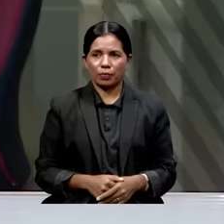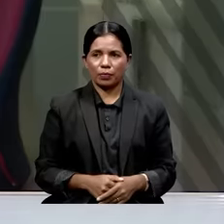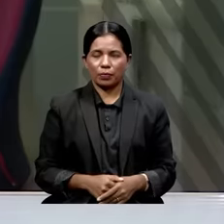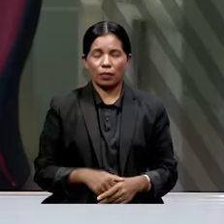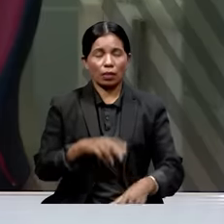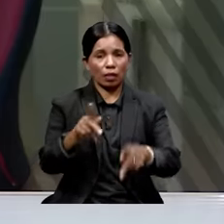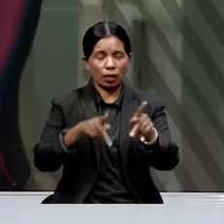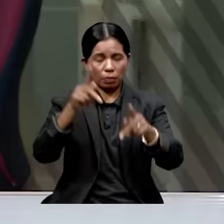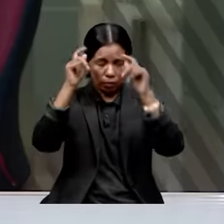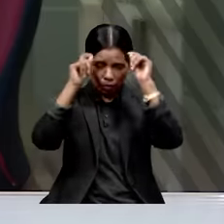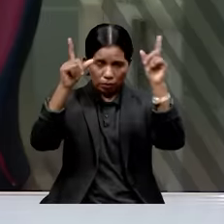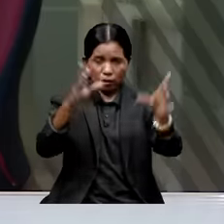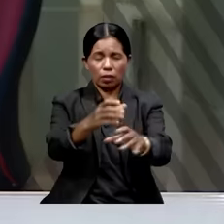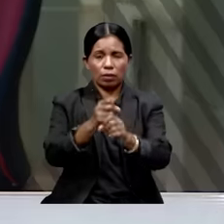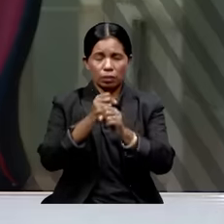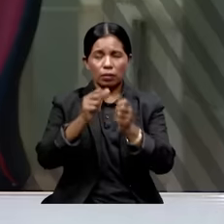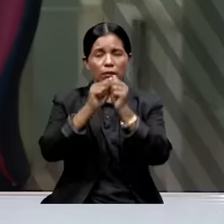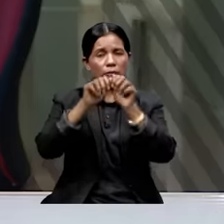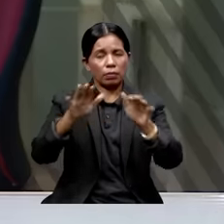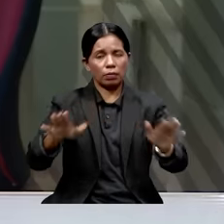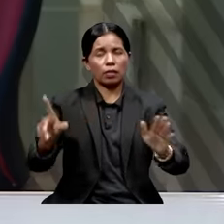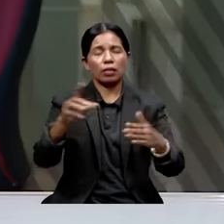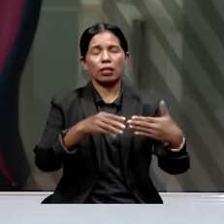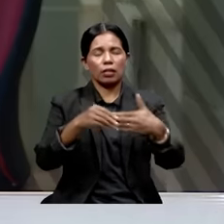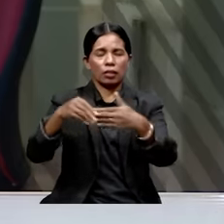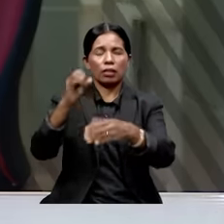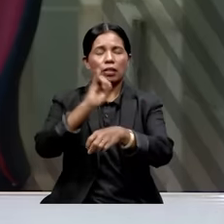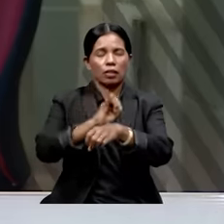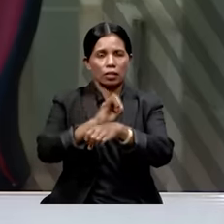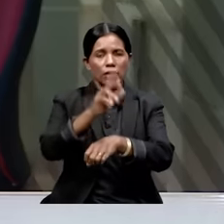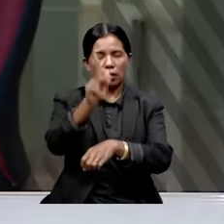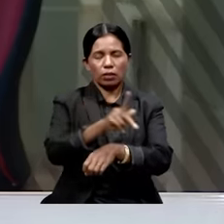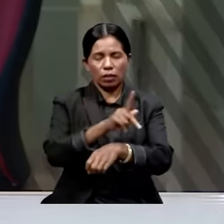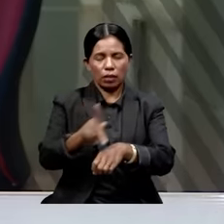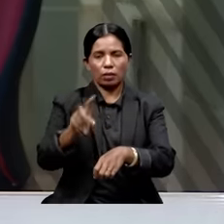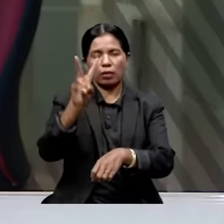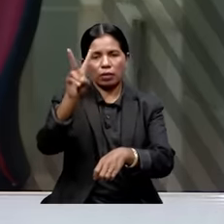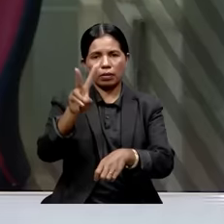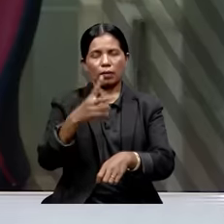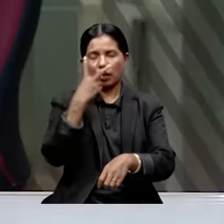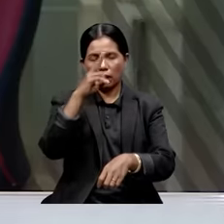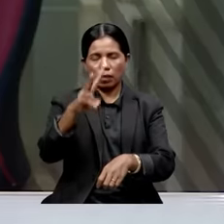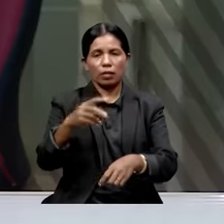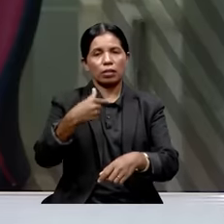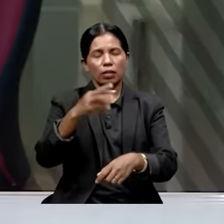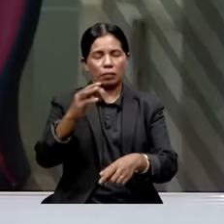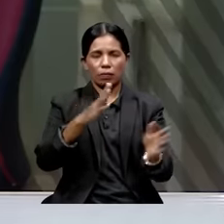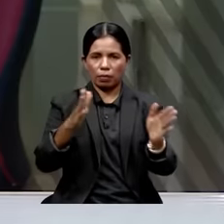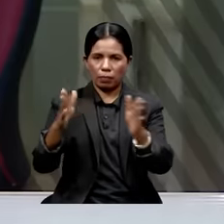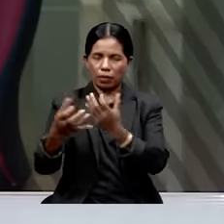Povo Timor-Leste se simultam bênçãos de líder da Igreja Católica Badalarua. Turma acompanha a reportagem na BGMN e